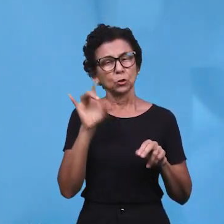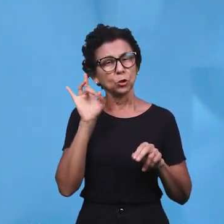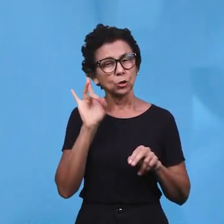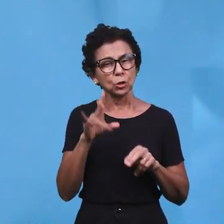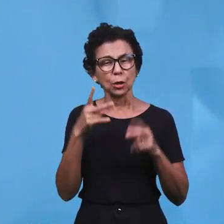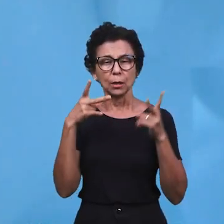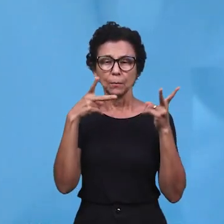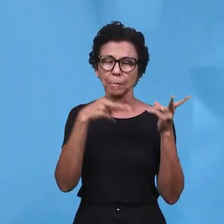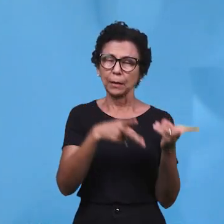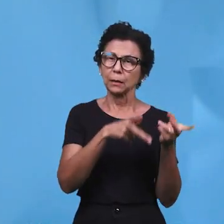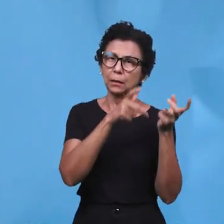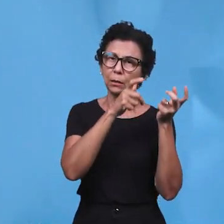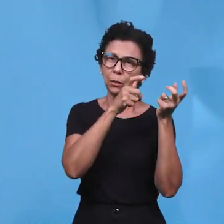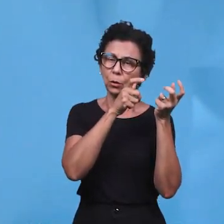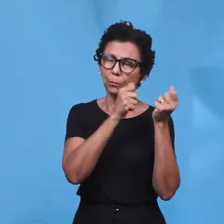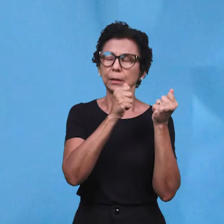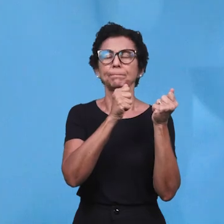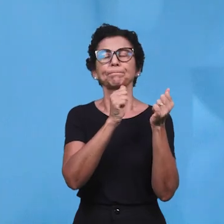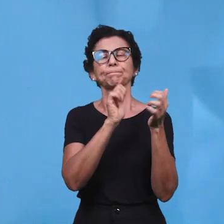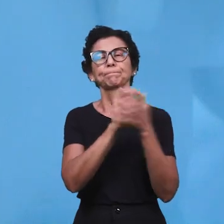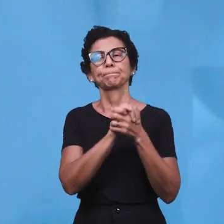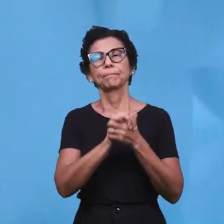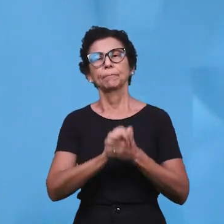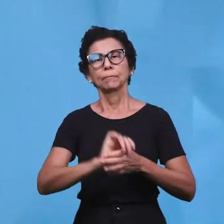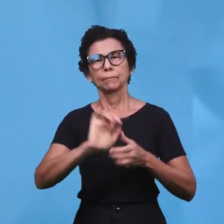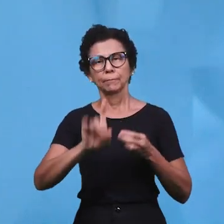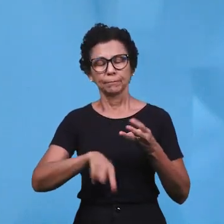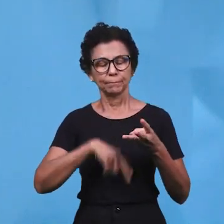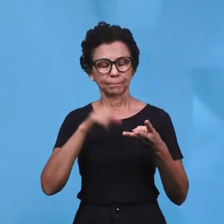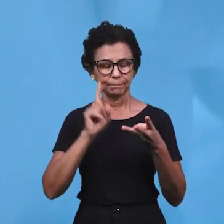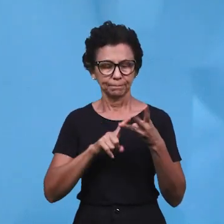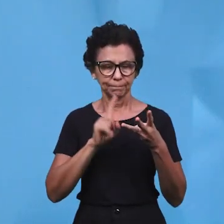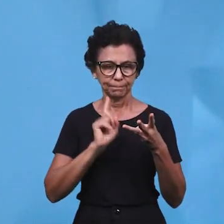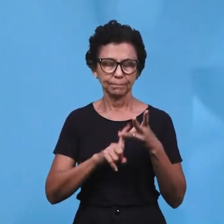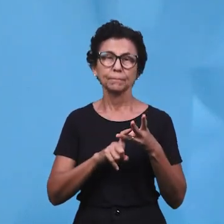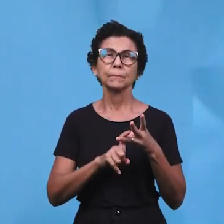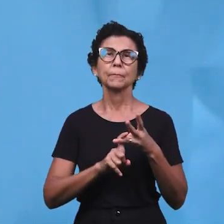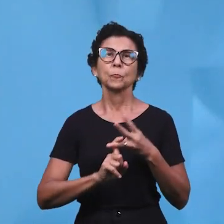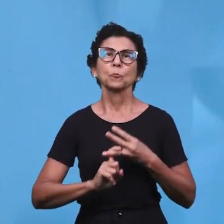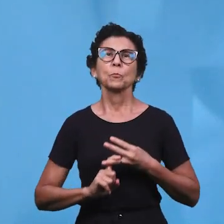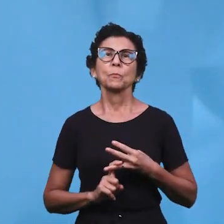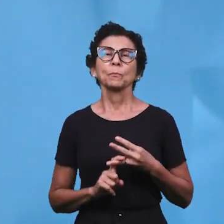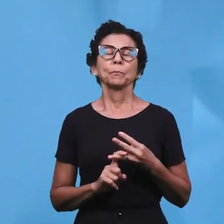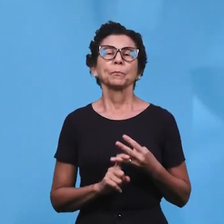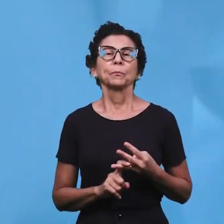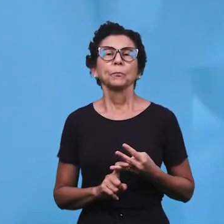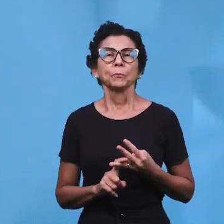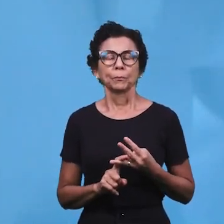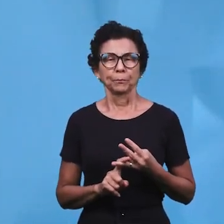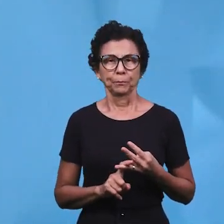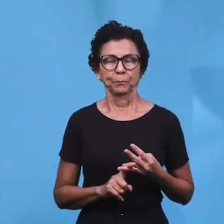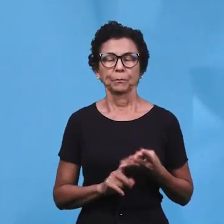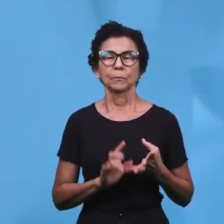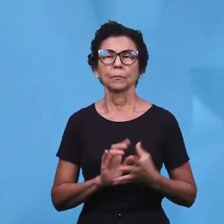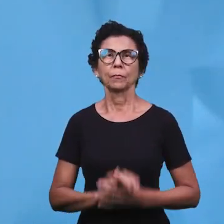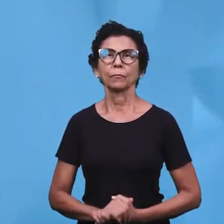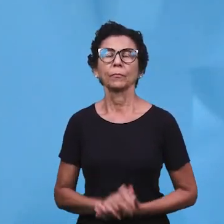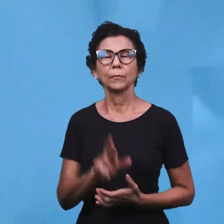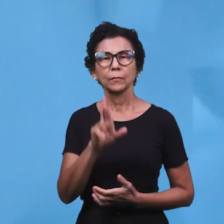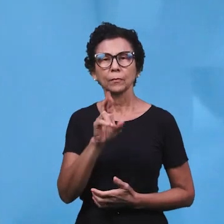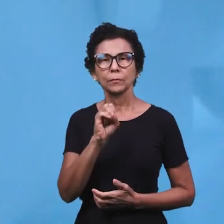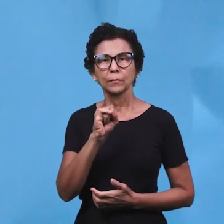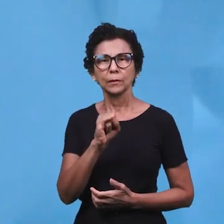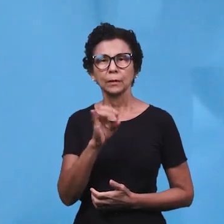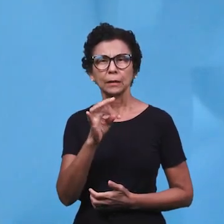para o dormir. sono. Então, o ambiente do sono é muito importante. E outra coisa também é o ritual, são os rituais de sono. A gente